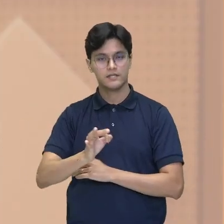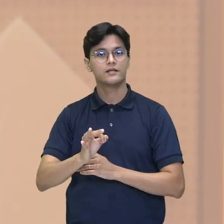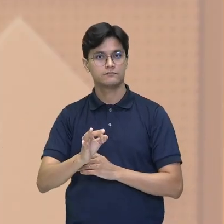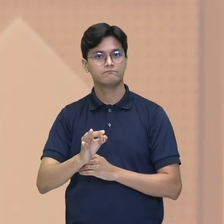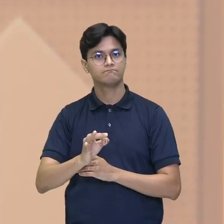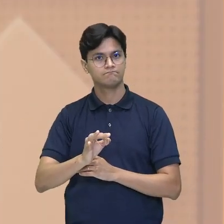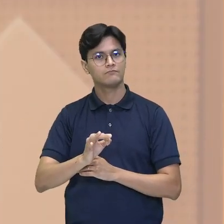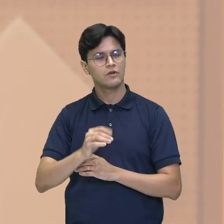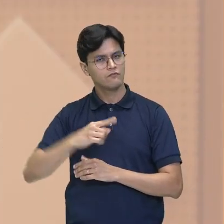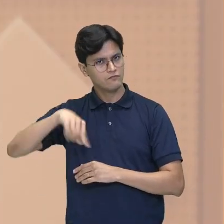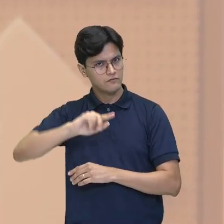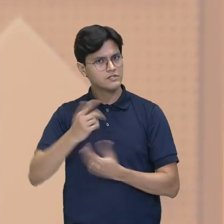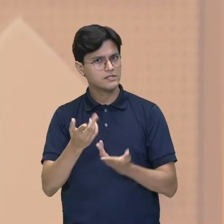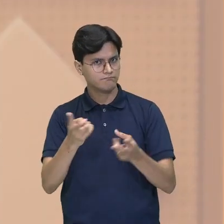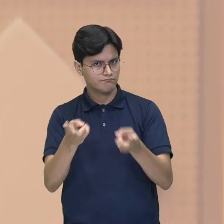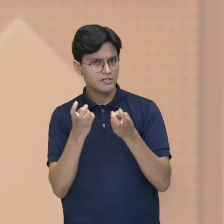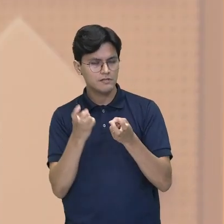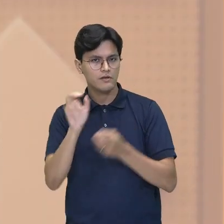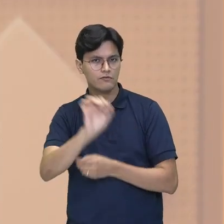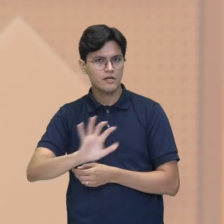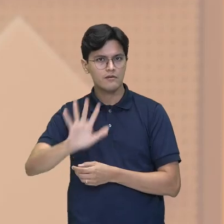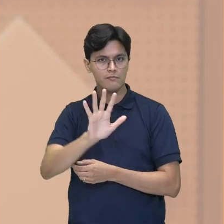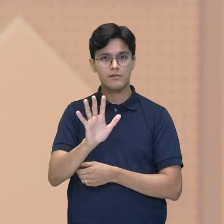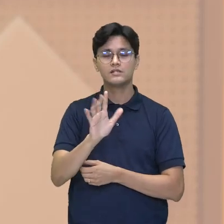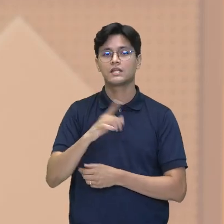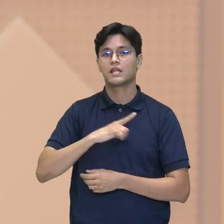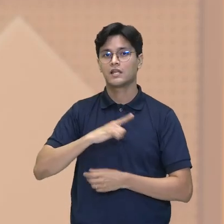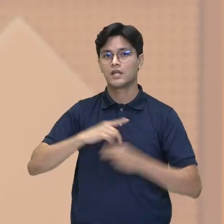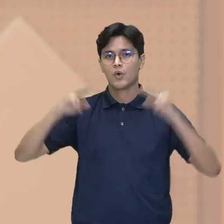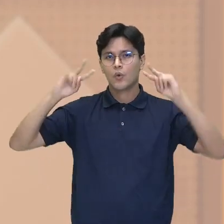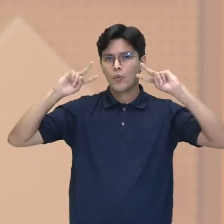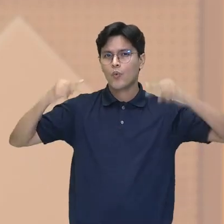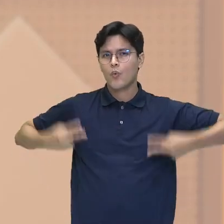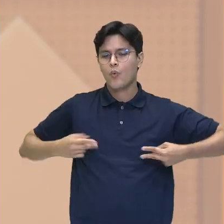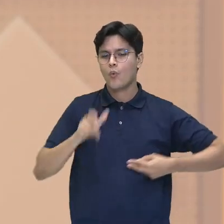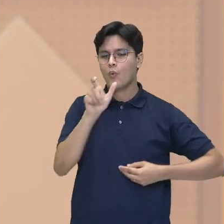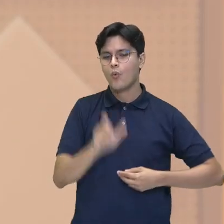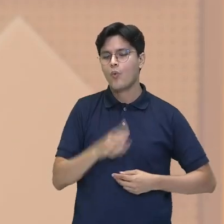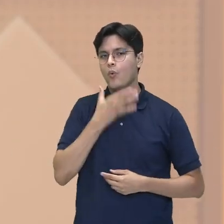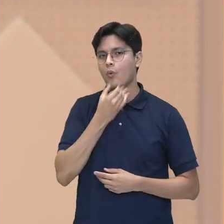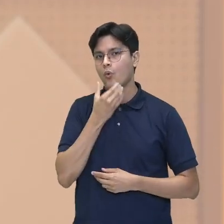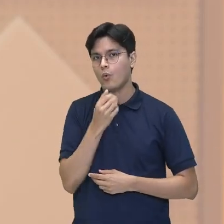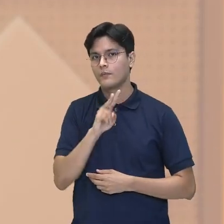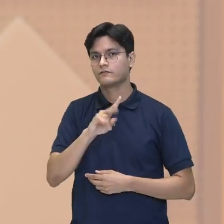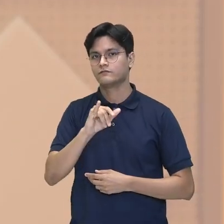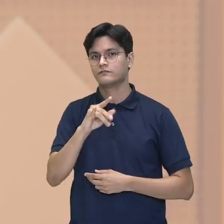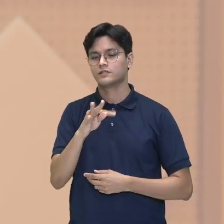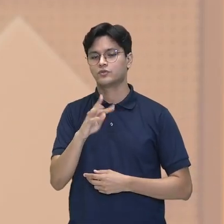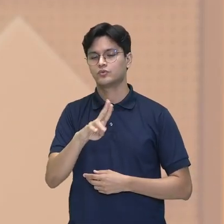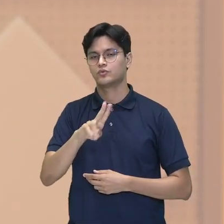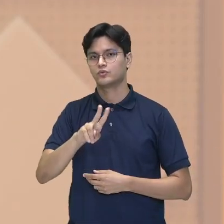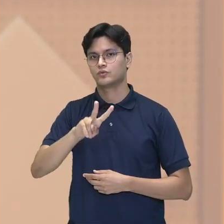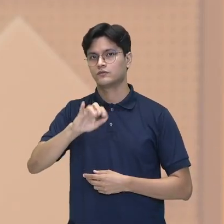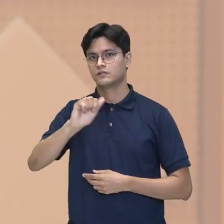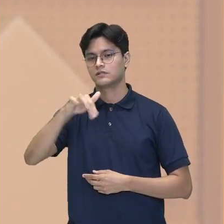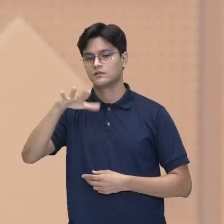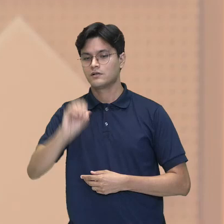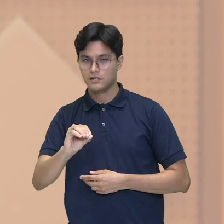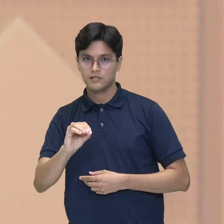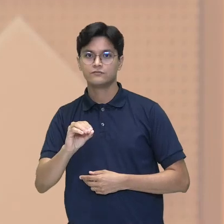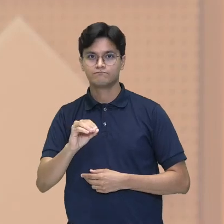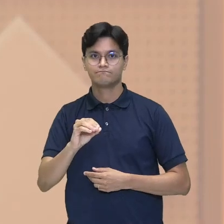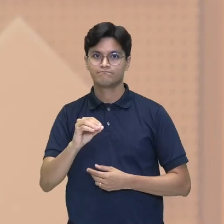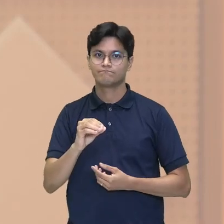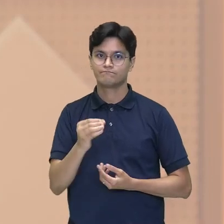vocês viram na imagem há pouco, né, do homem vitruviano de Leonardo da Vinci, que é um dos maiores representantes do Renascimento até